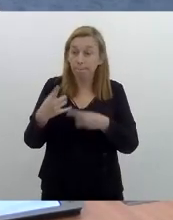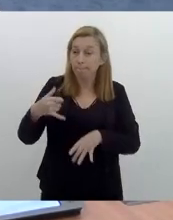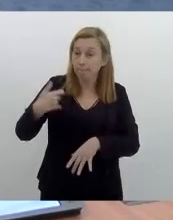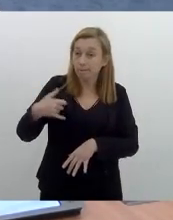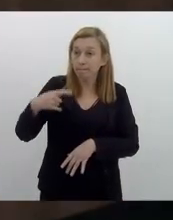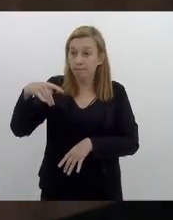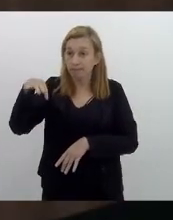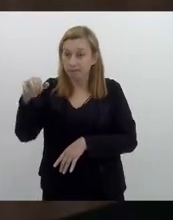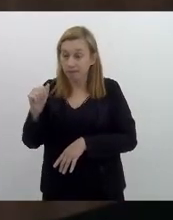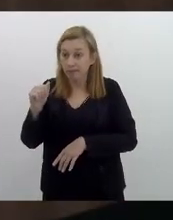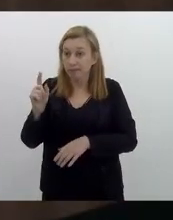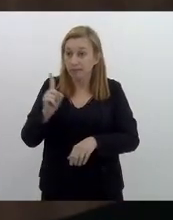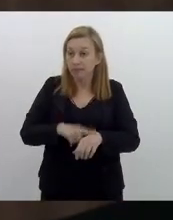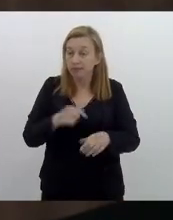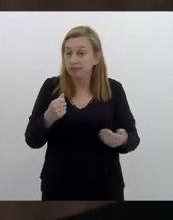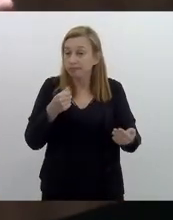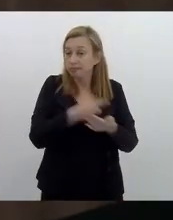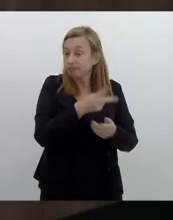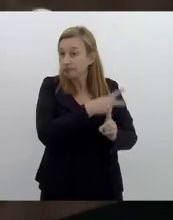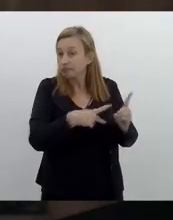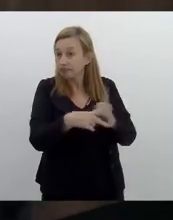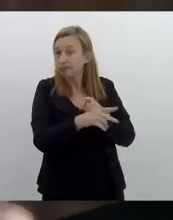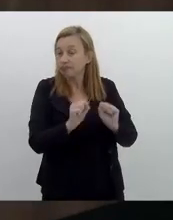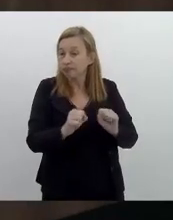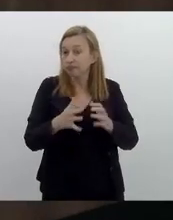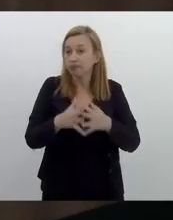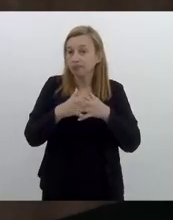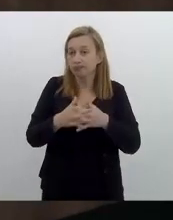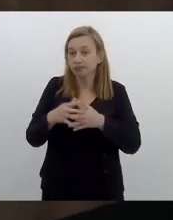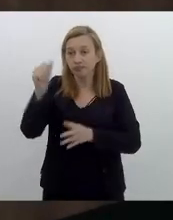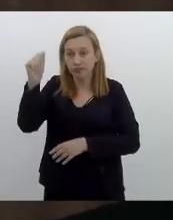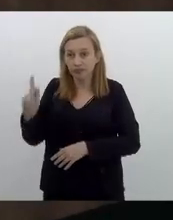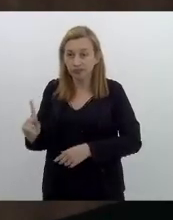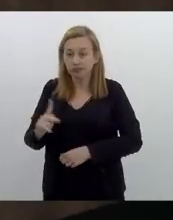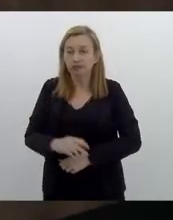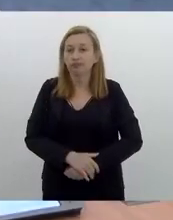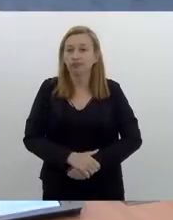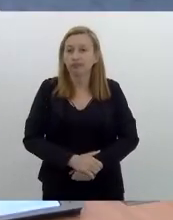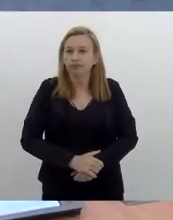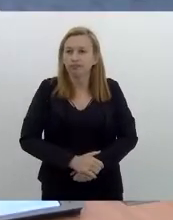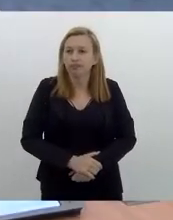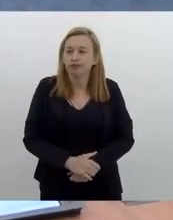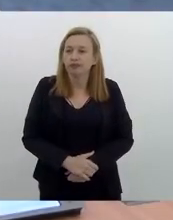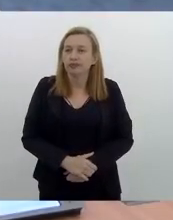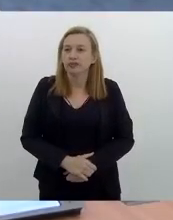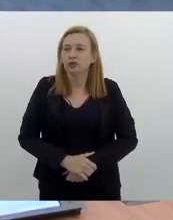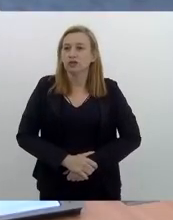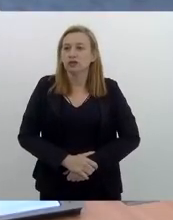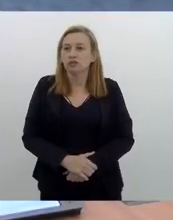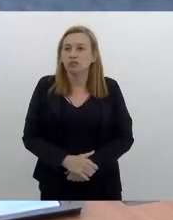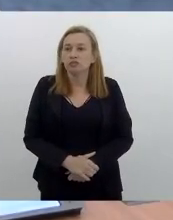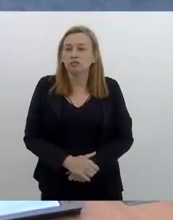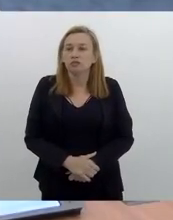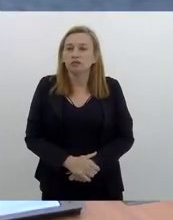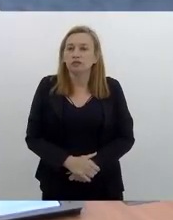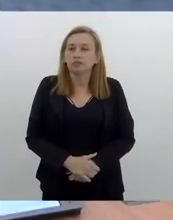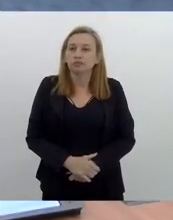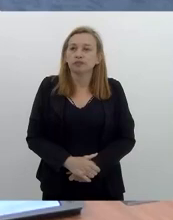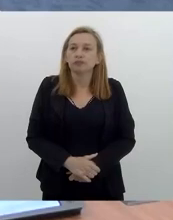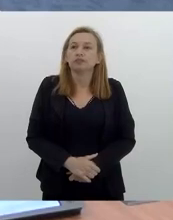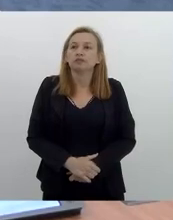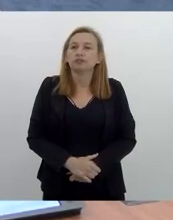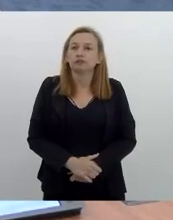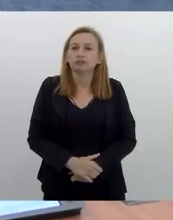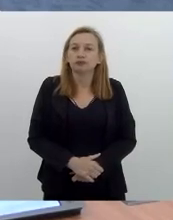o doutor Certo Alô Bom deputado